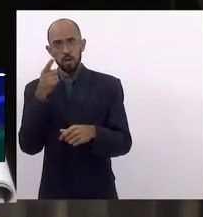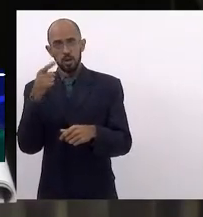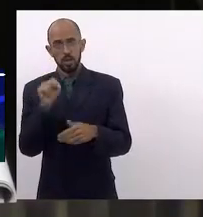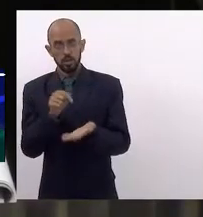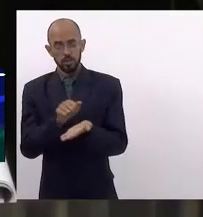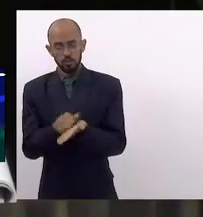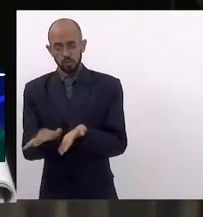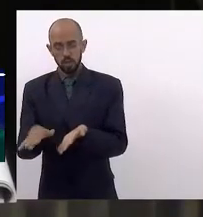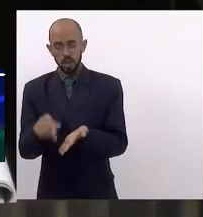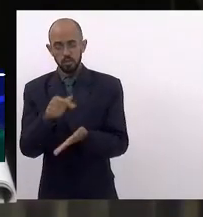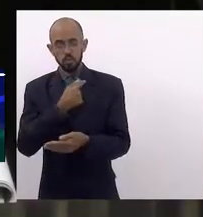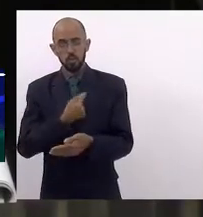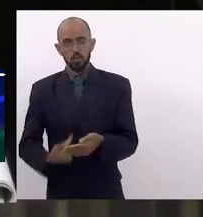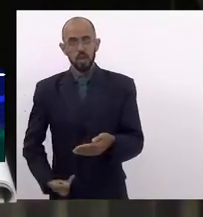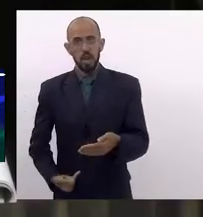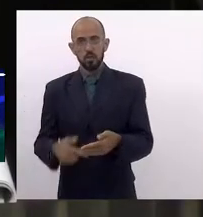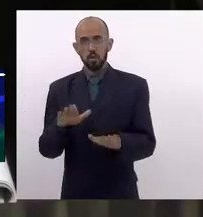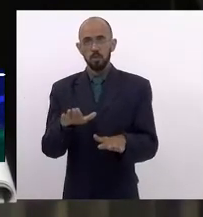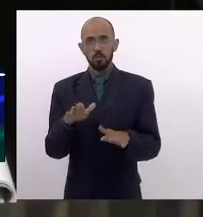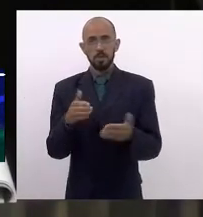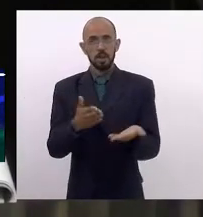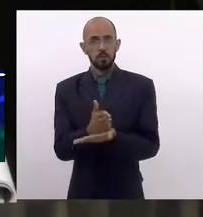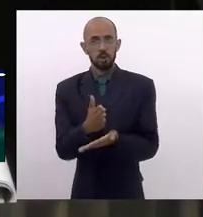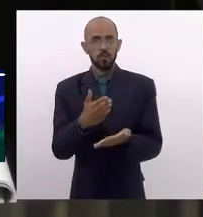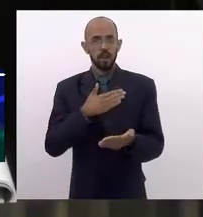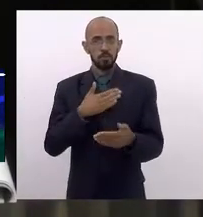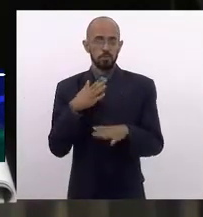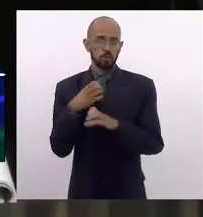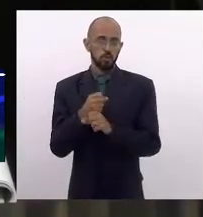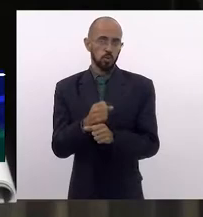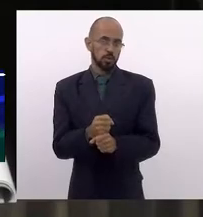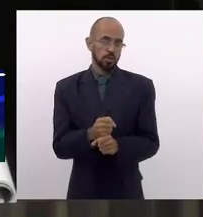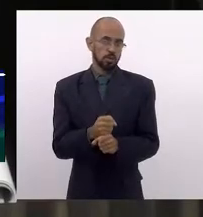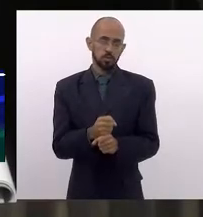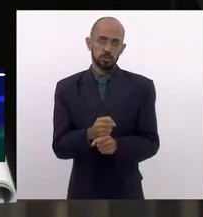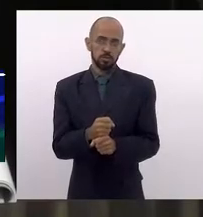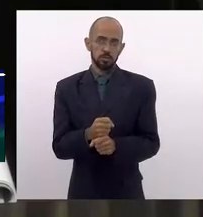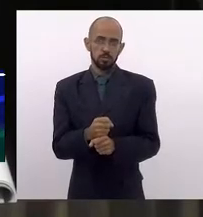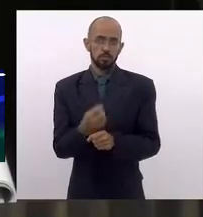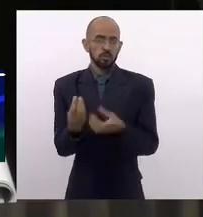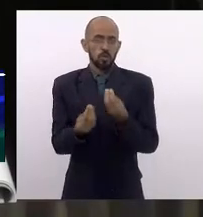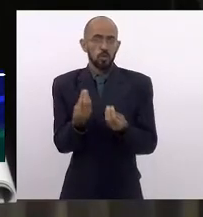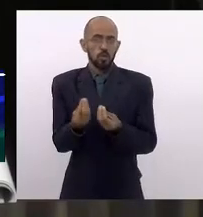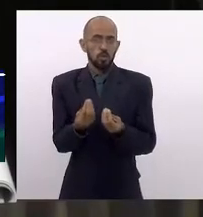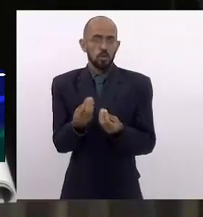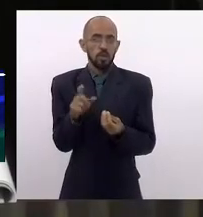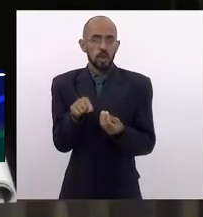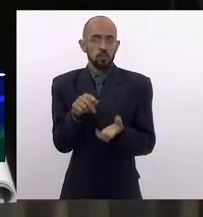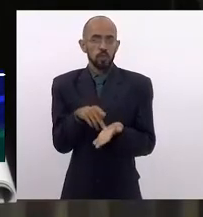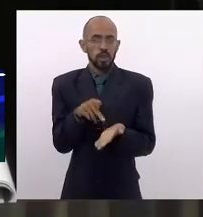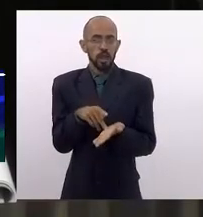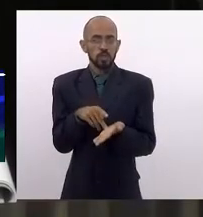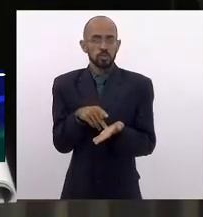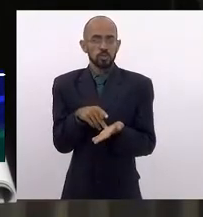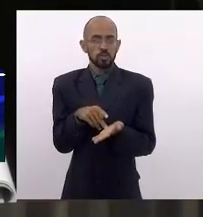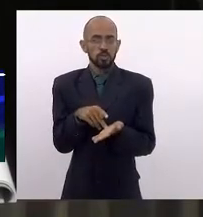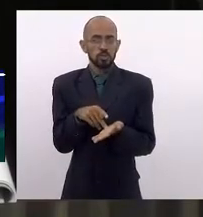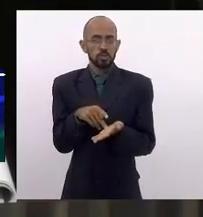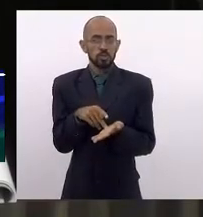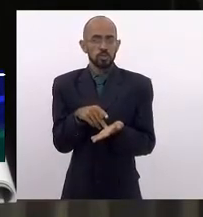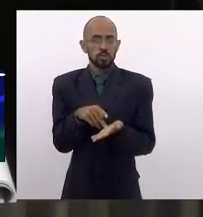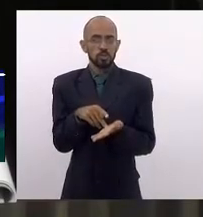Governo do Estado como o governador mas aprovar as minhas contas como é que pode a verdade é uma incoerência